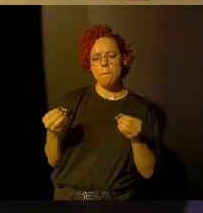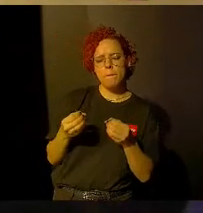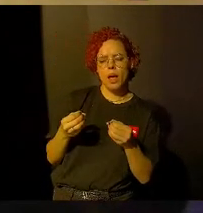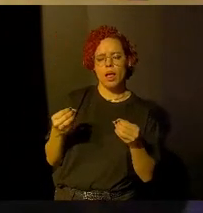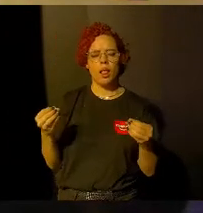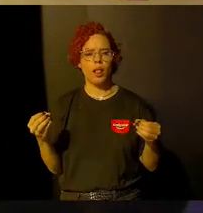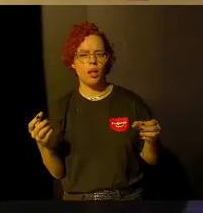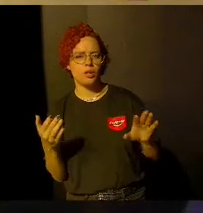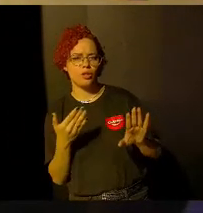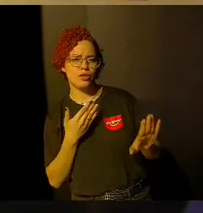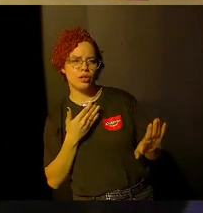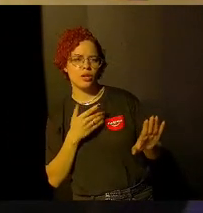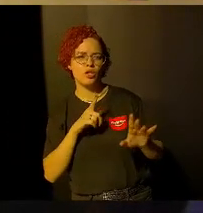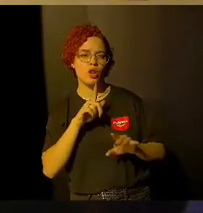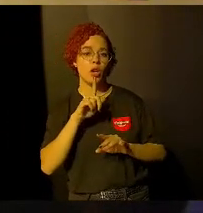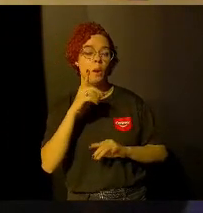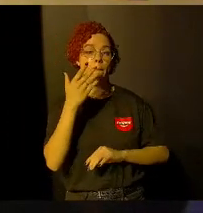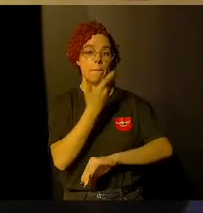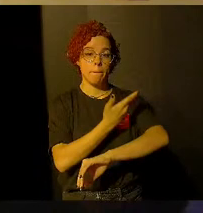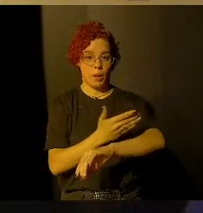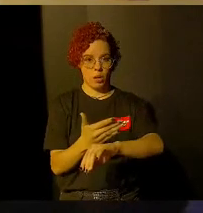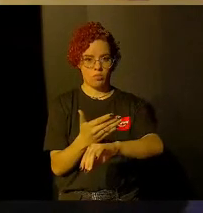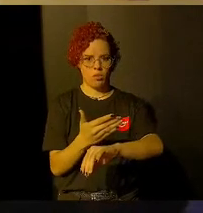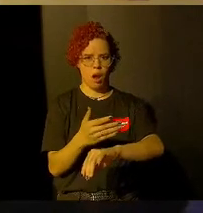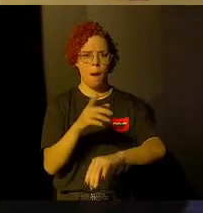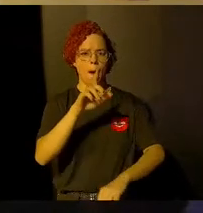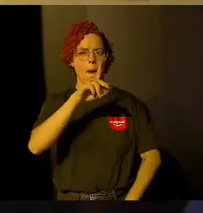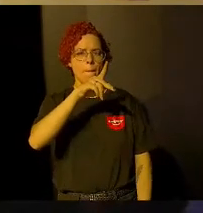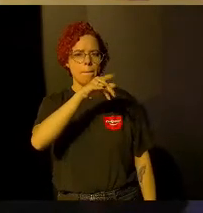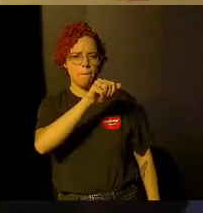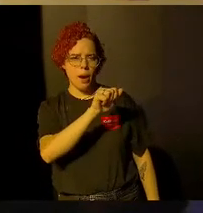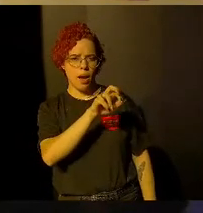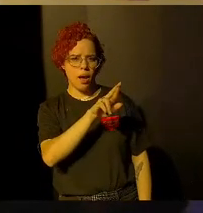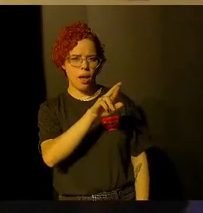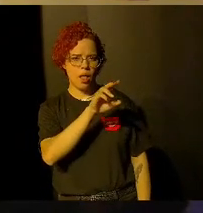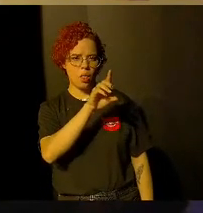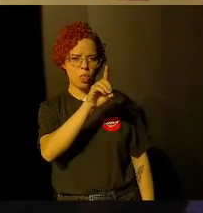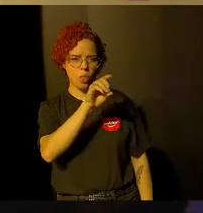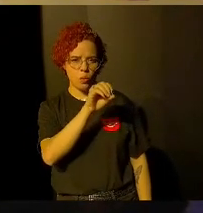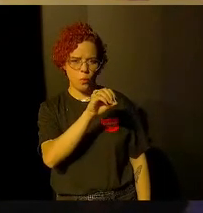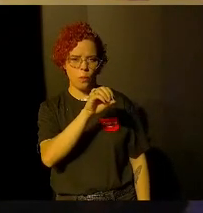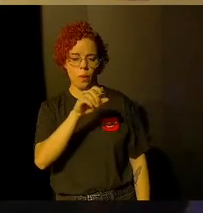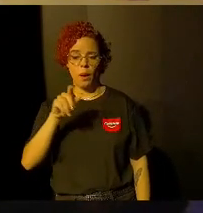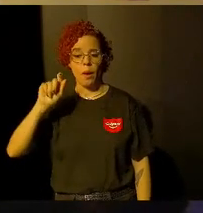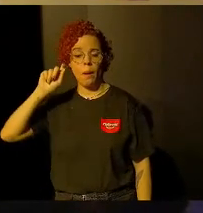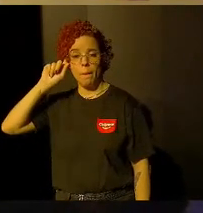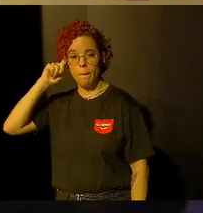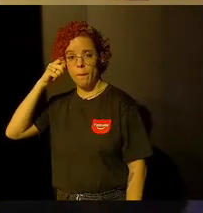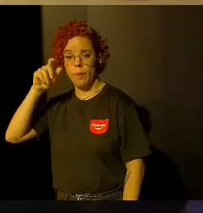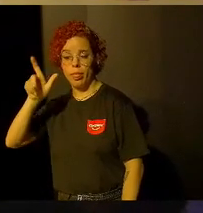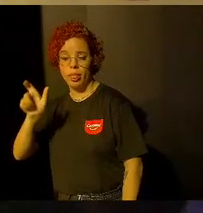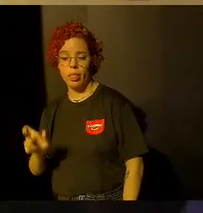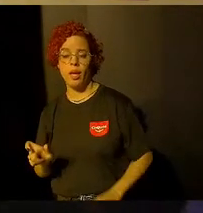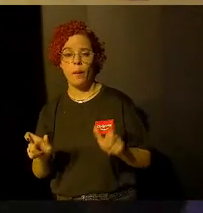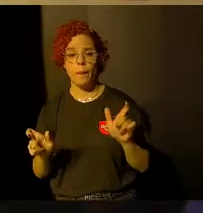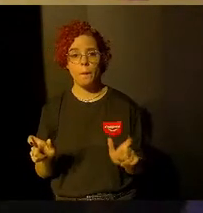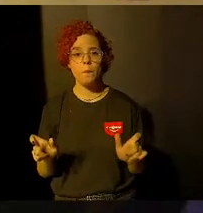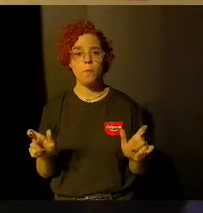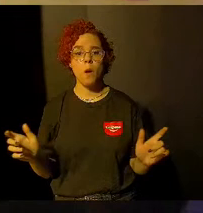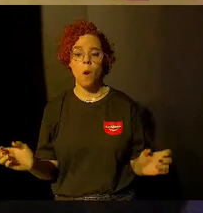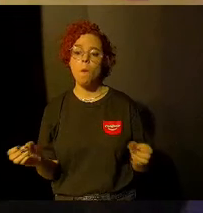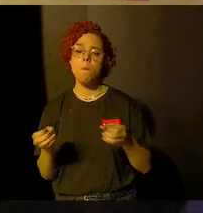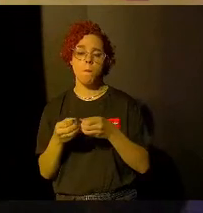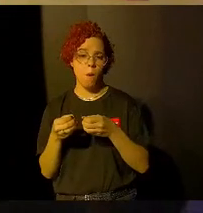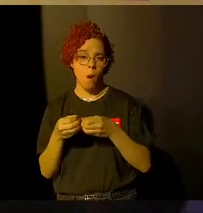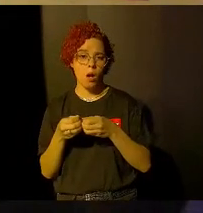brancas o mesmo para um encarceramento proporcionalmente muito mais pessoas pardas presas até do